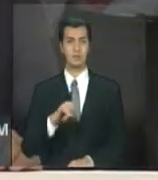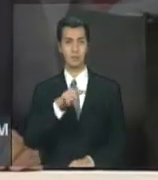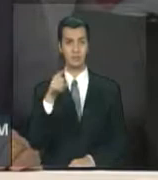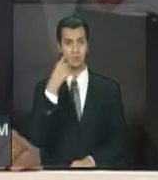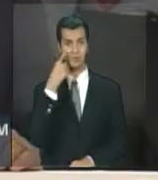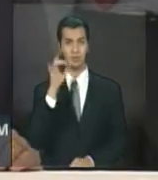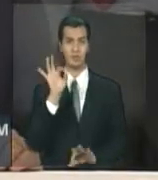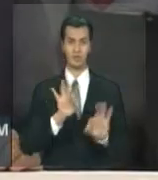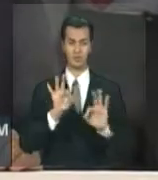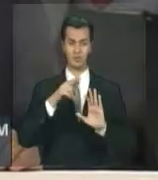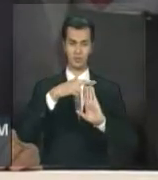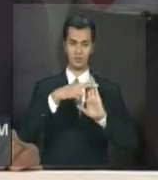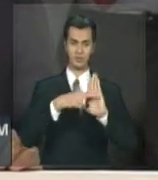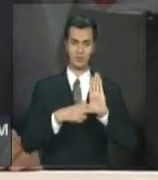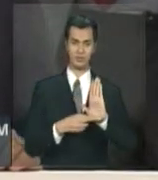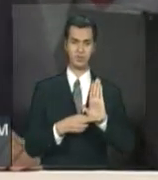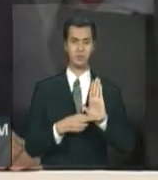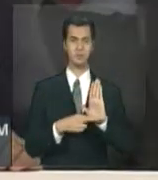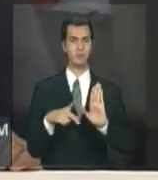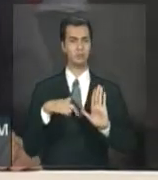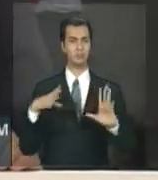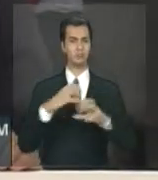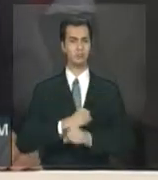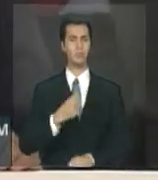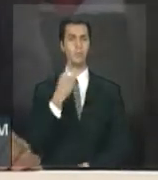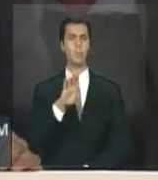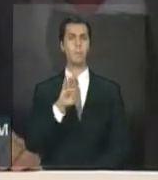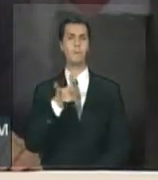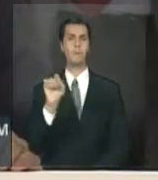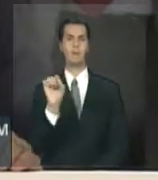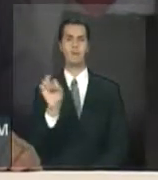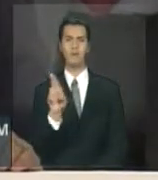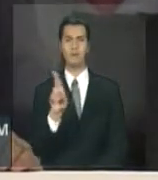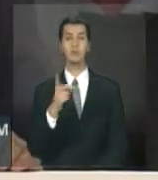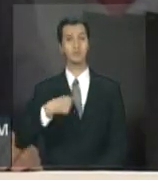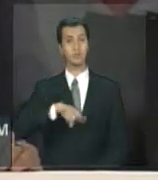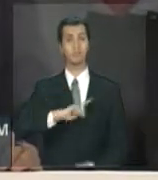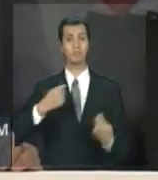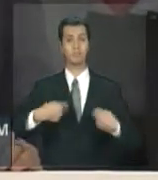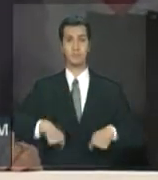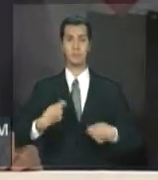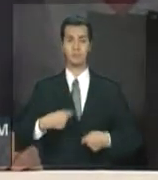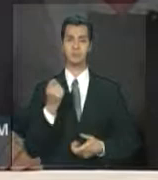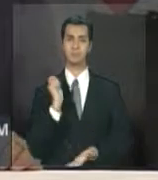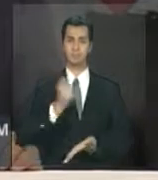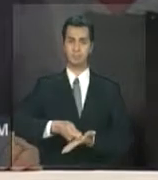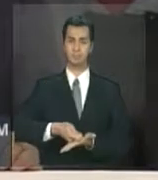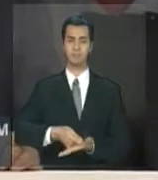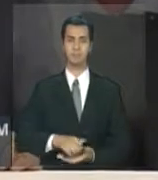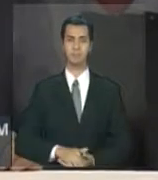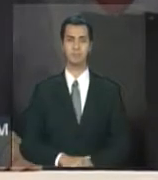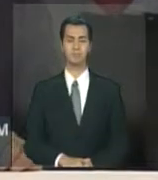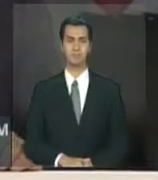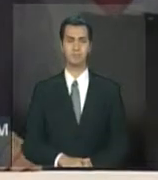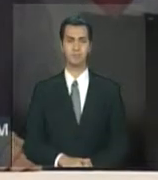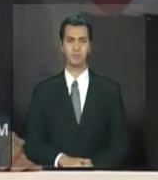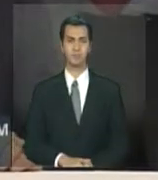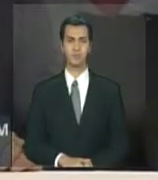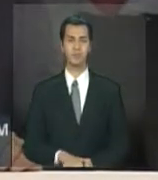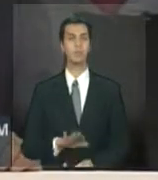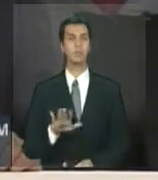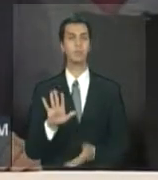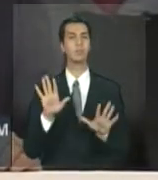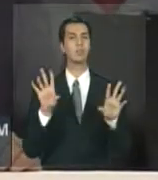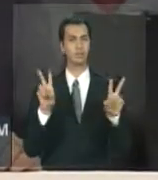regra, dá 1 bilhão que nós vamos ter que desembolsar. E, no que diz respeito ao